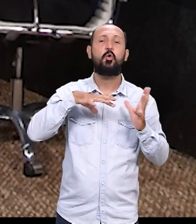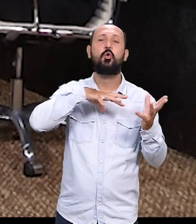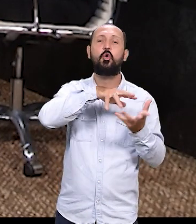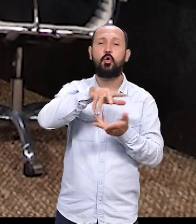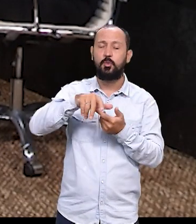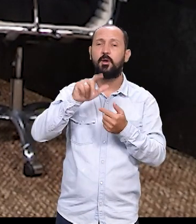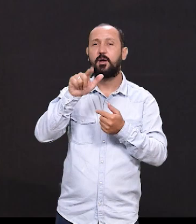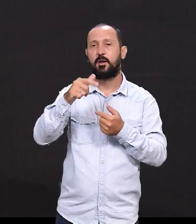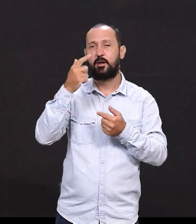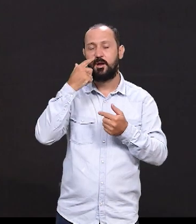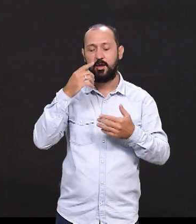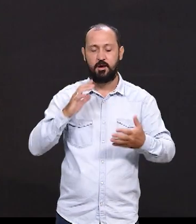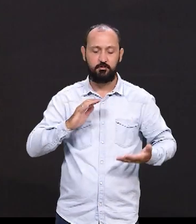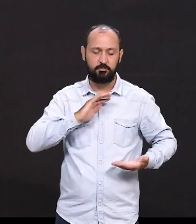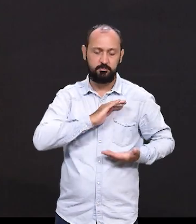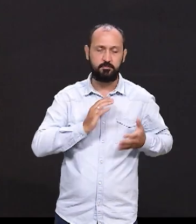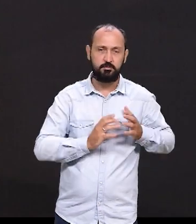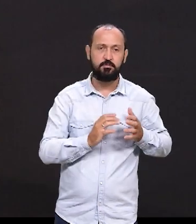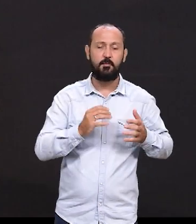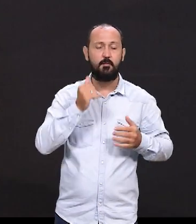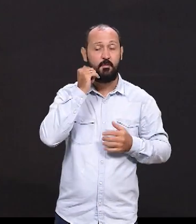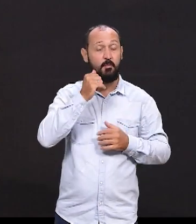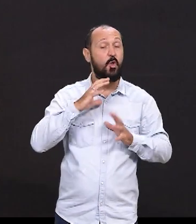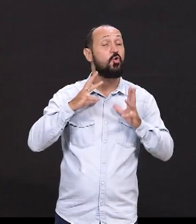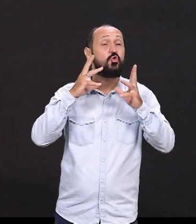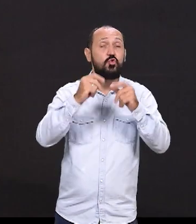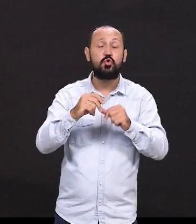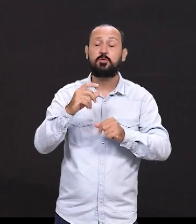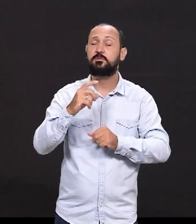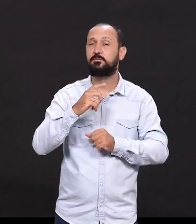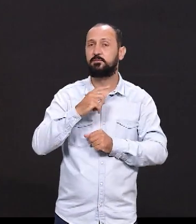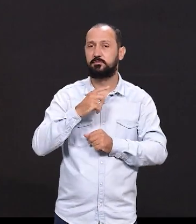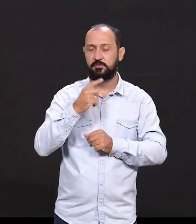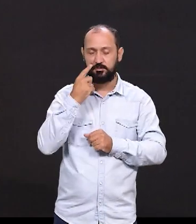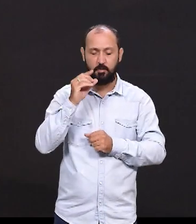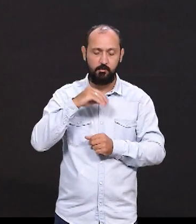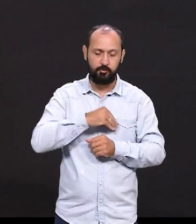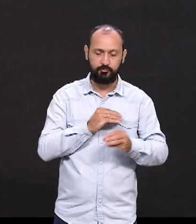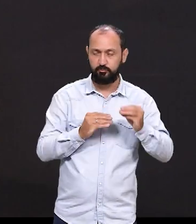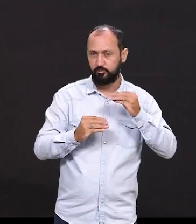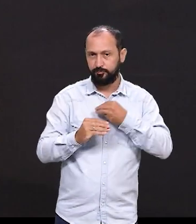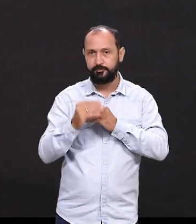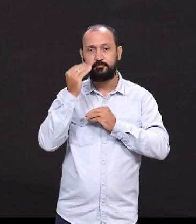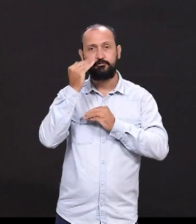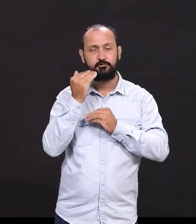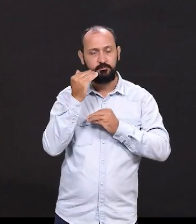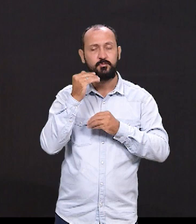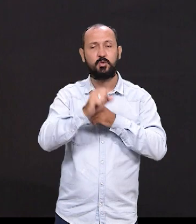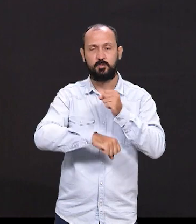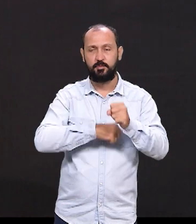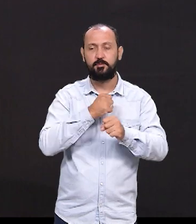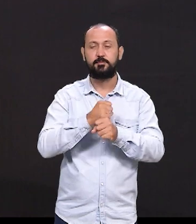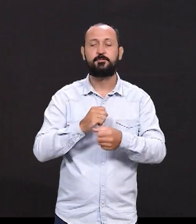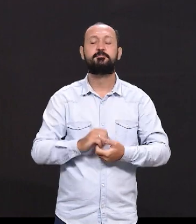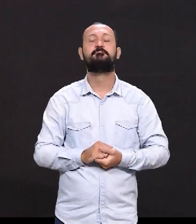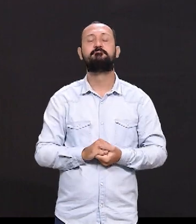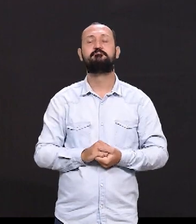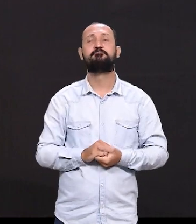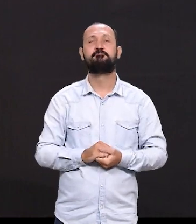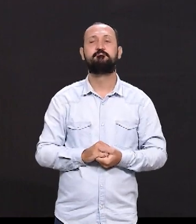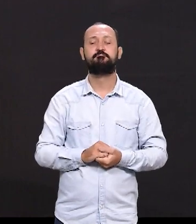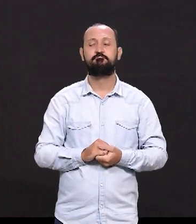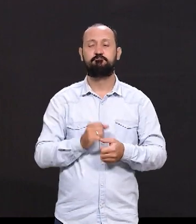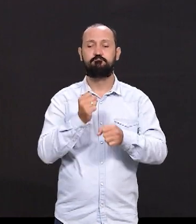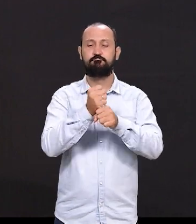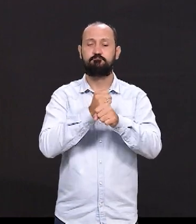exame de rastreamento é preconizado mundialmente é a mamografia para todas as mulheres inclusive as que T prótese mamara também o